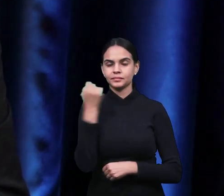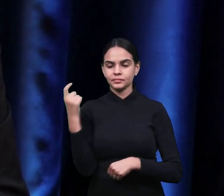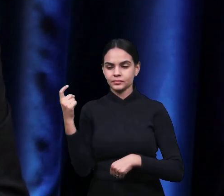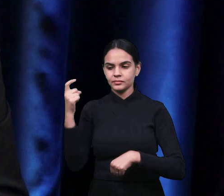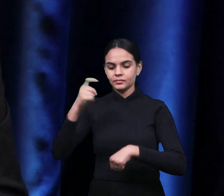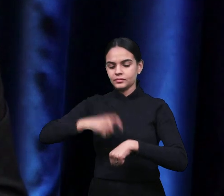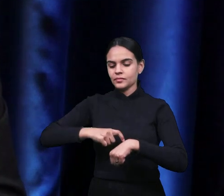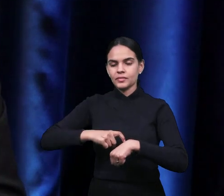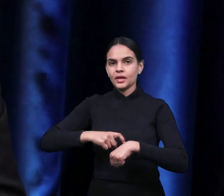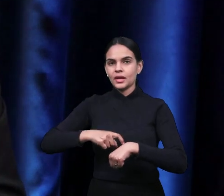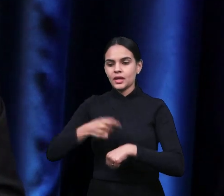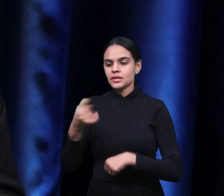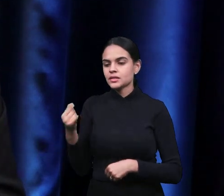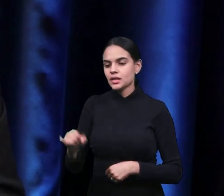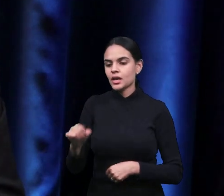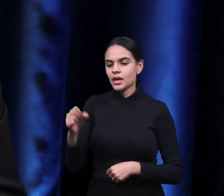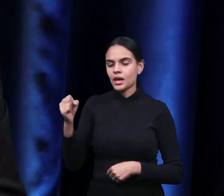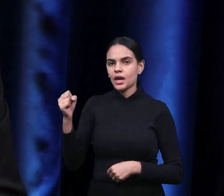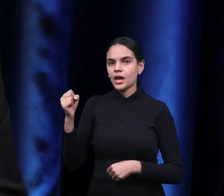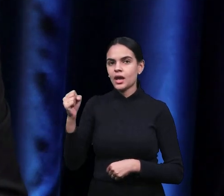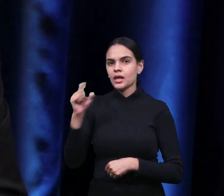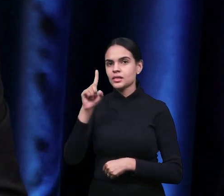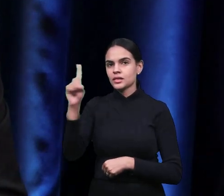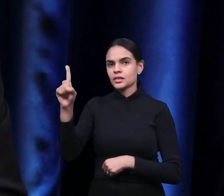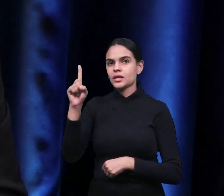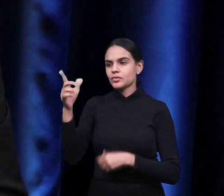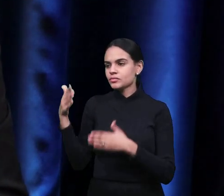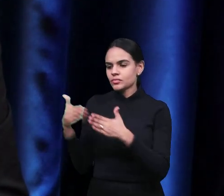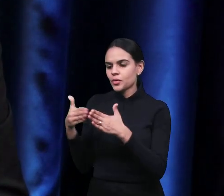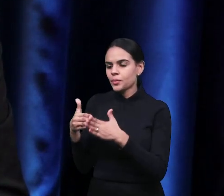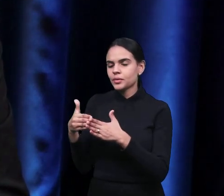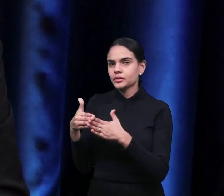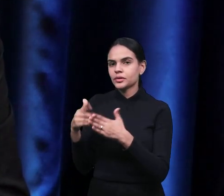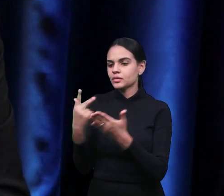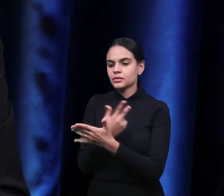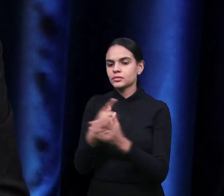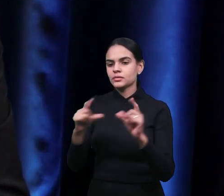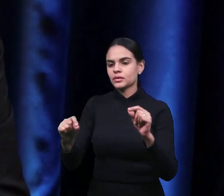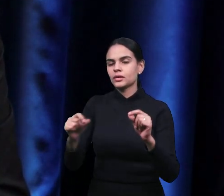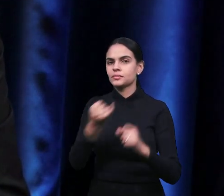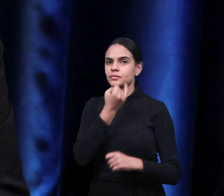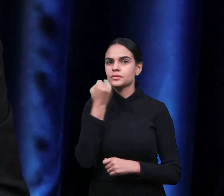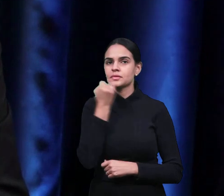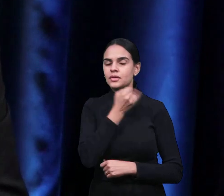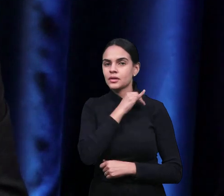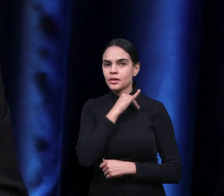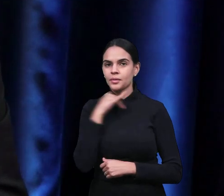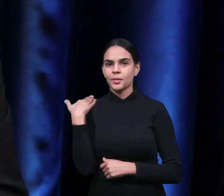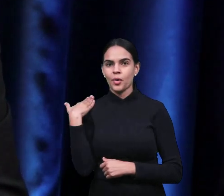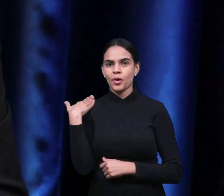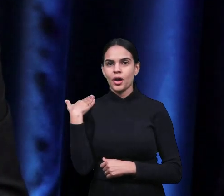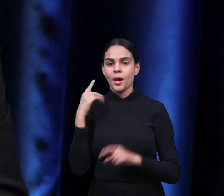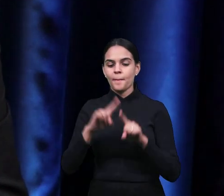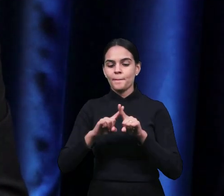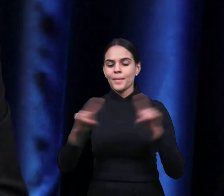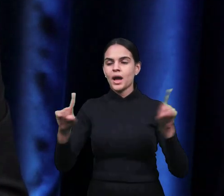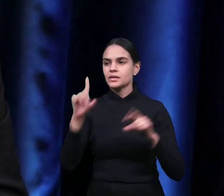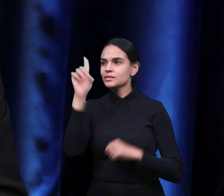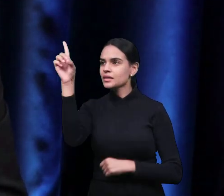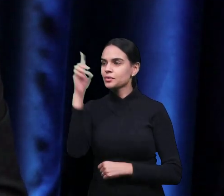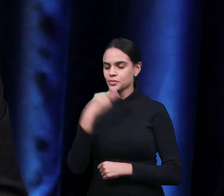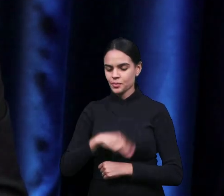se não houvesse a intervenção de Deus, Isaac morreria. Então, mas Deus, pela sua misericórdia,